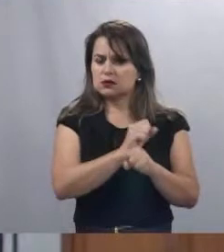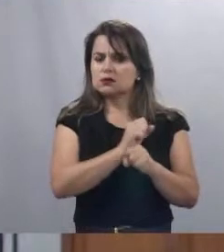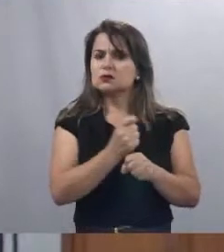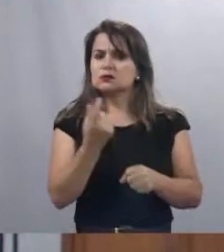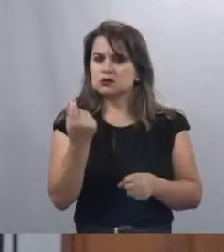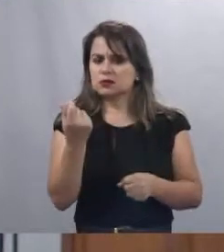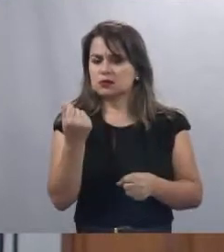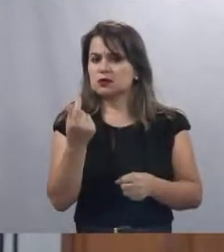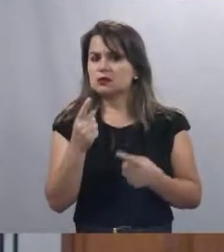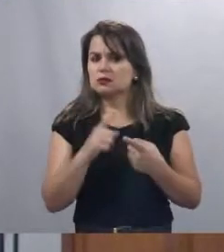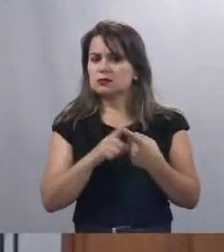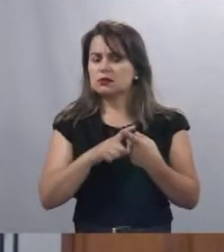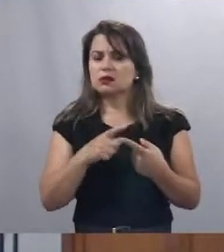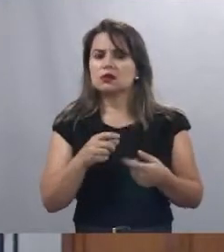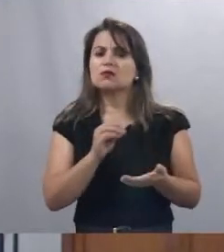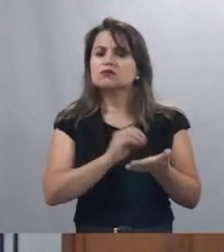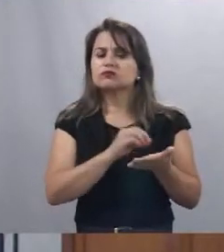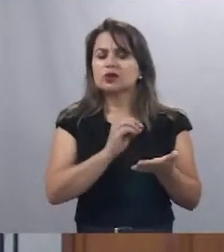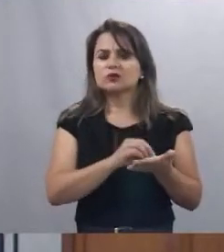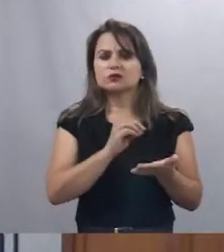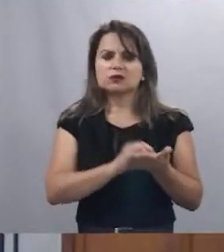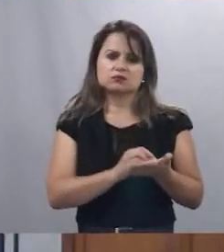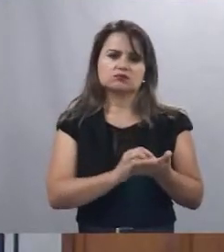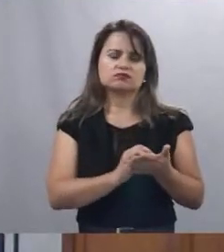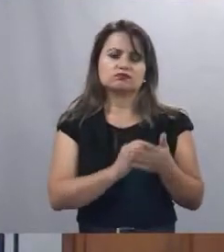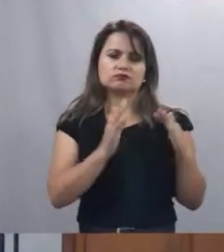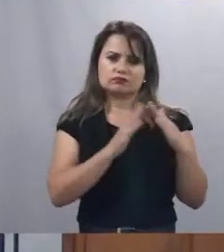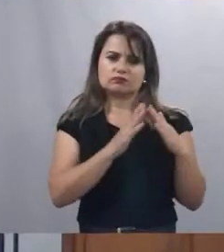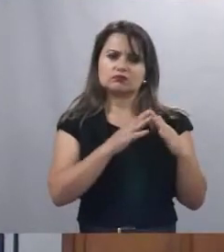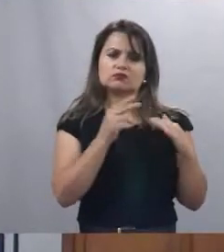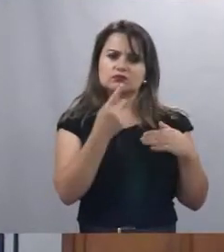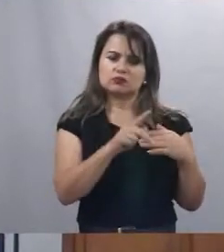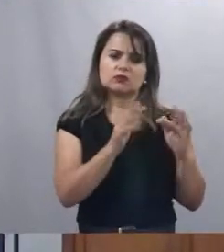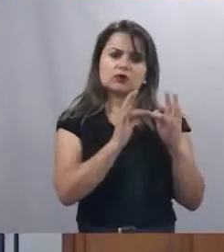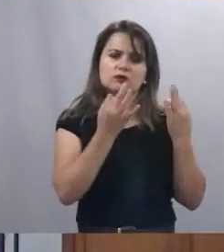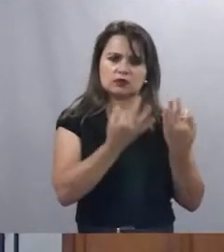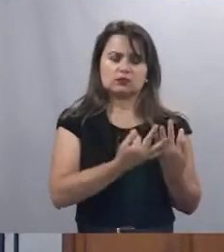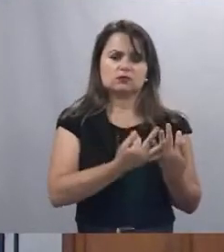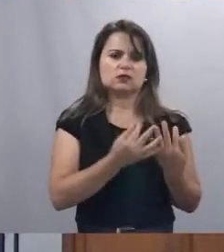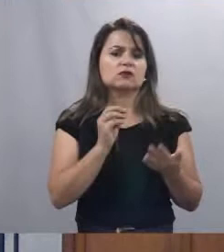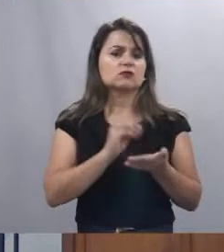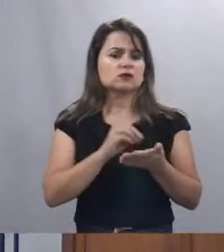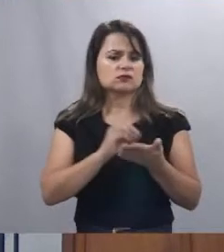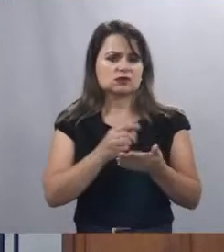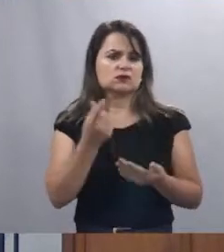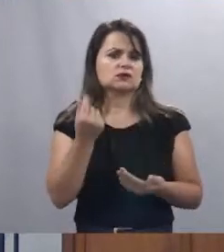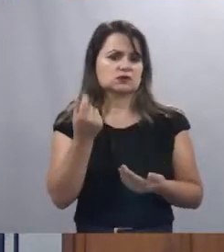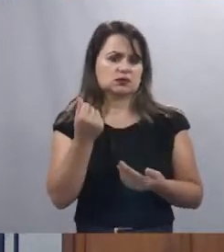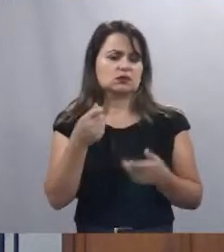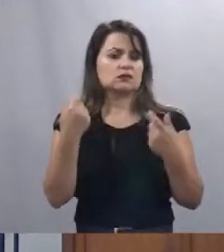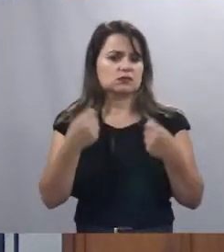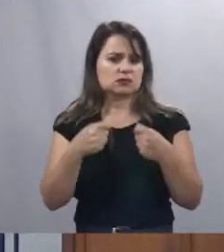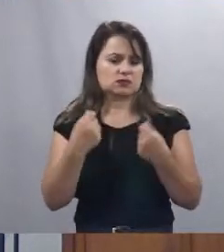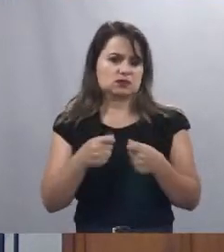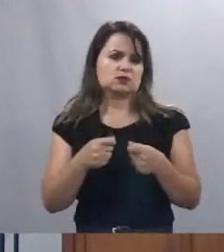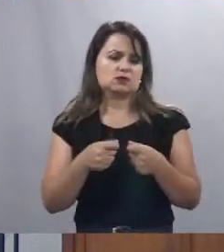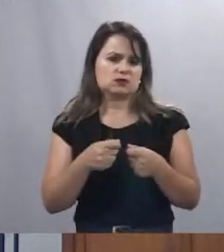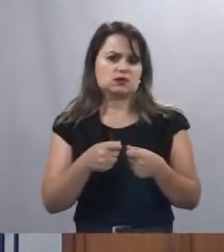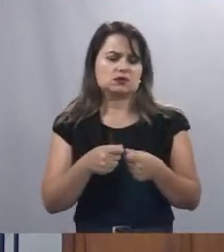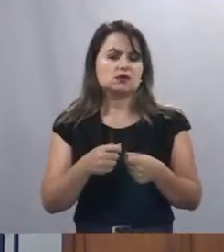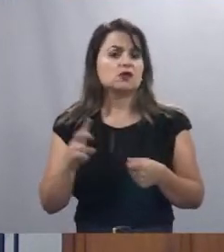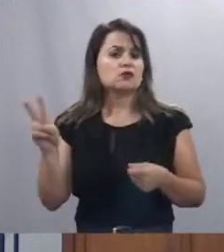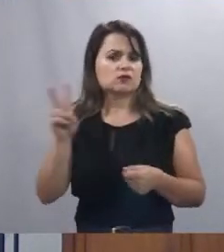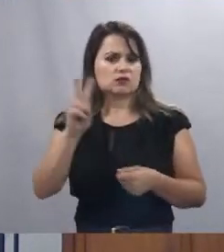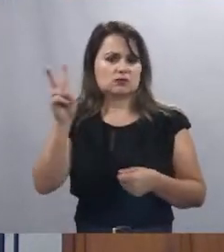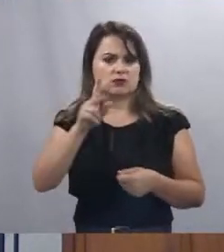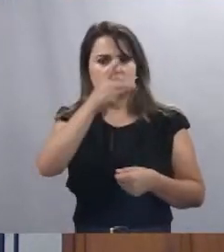está fazendo falta. E falo novamente, um prefeito que priorize a política ali, tem que valorizar